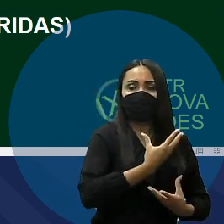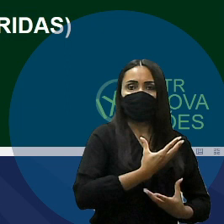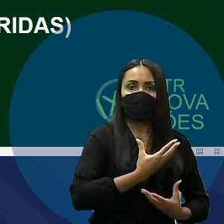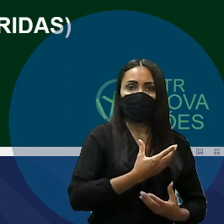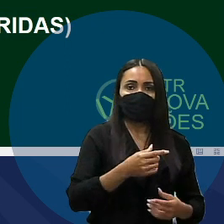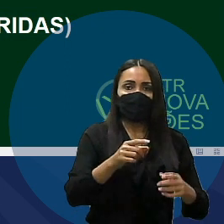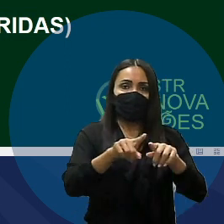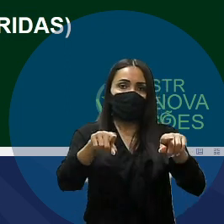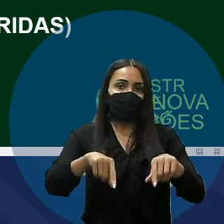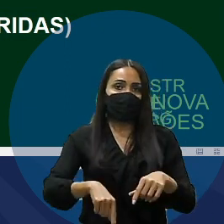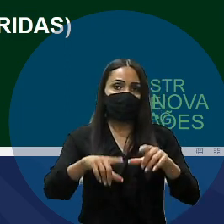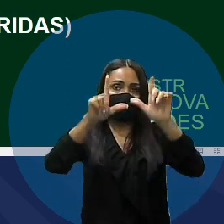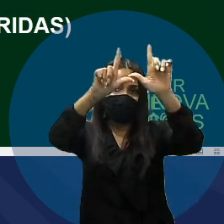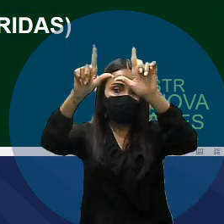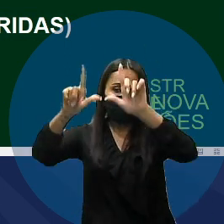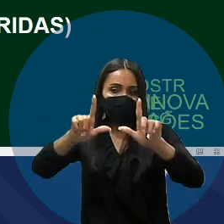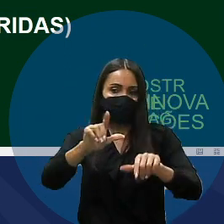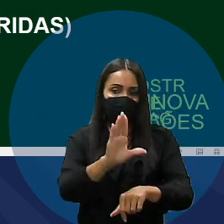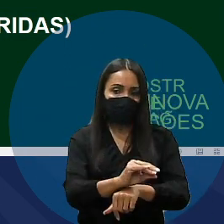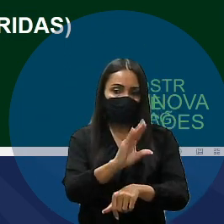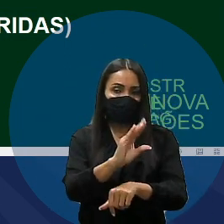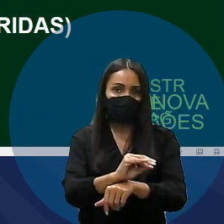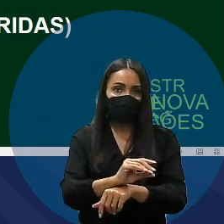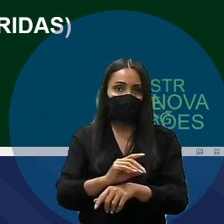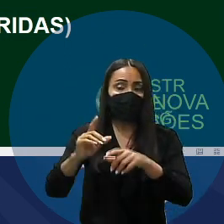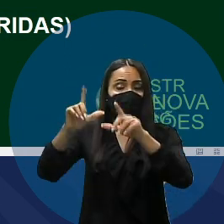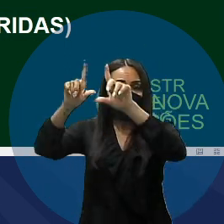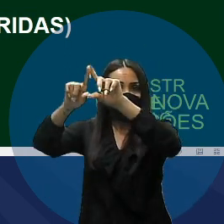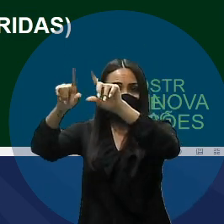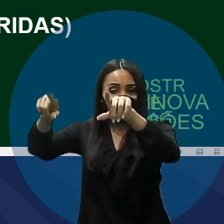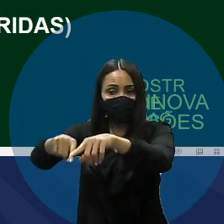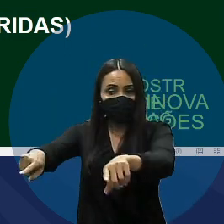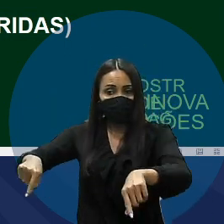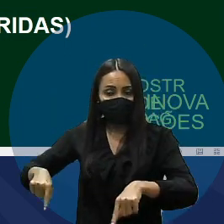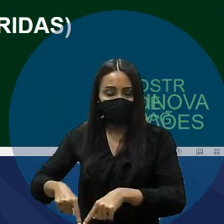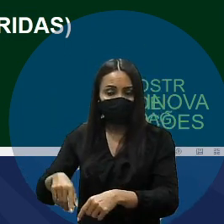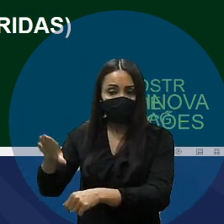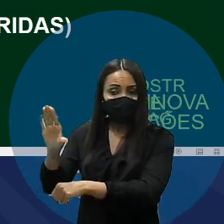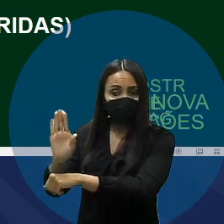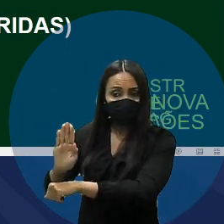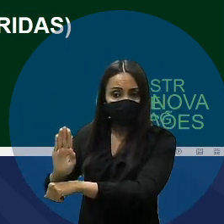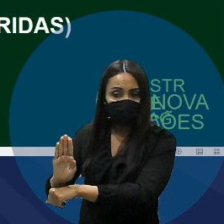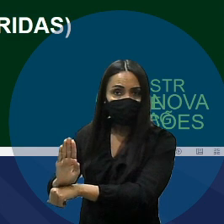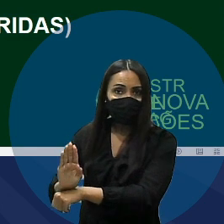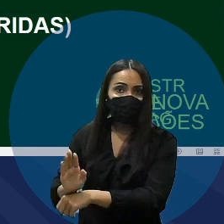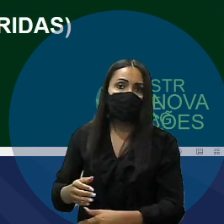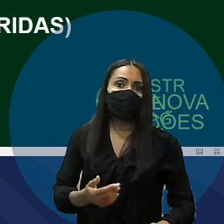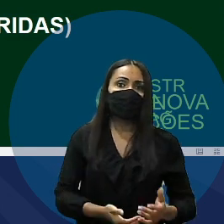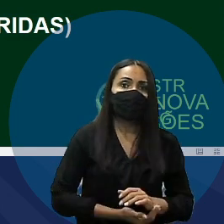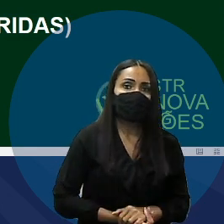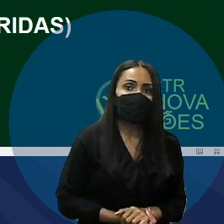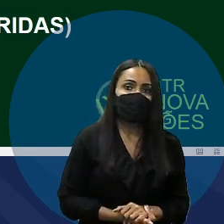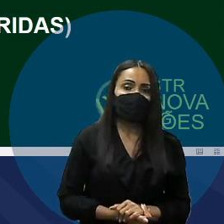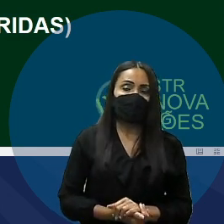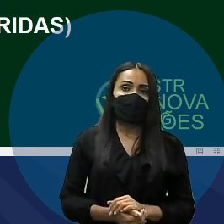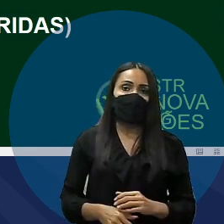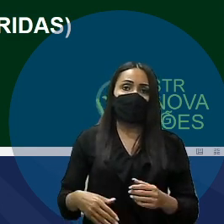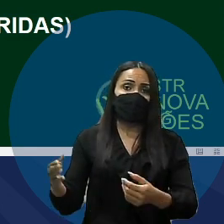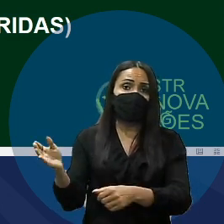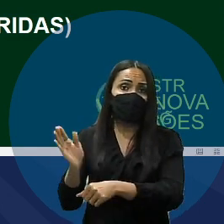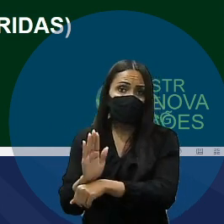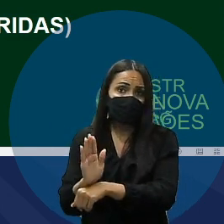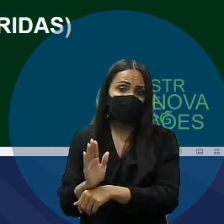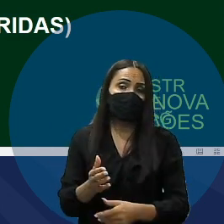fotos, tem o espaço do cinema, tem o espaço em que artistas da cidade são convidados, e